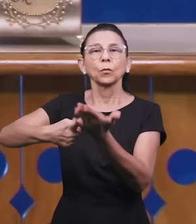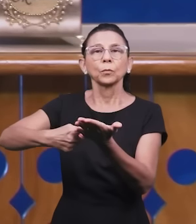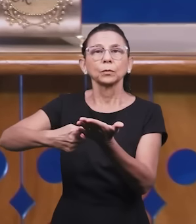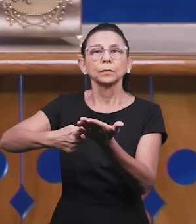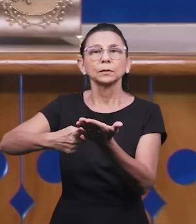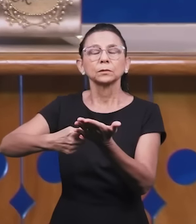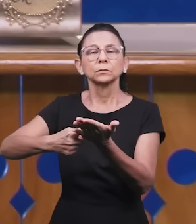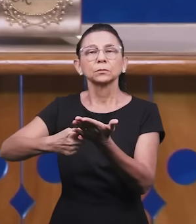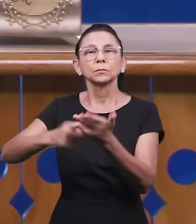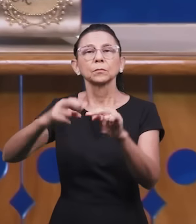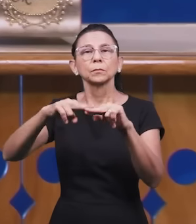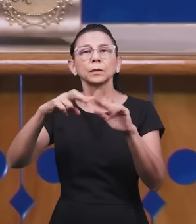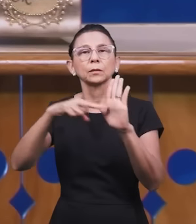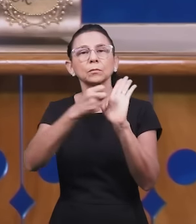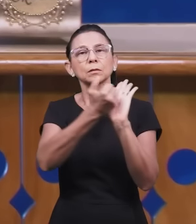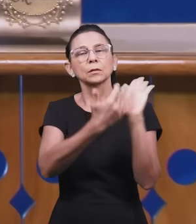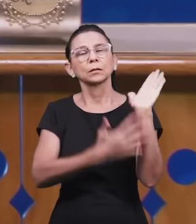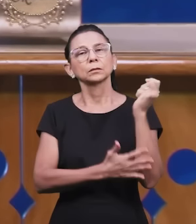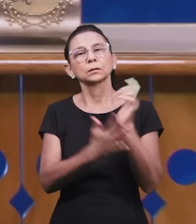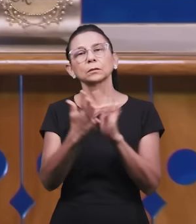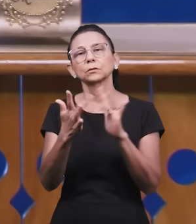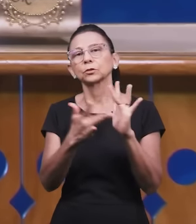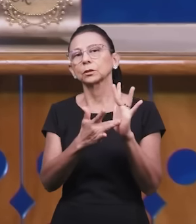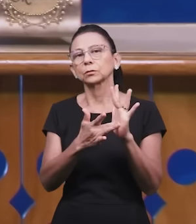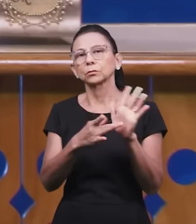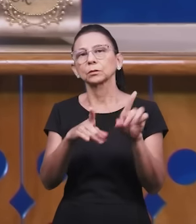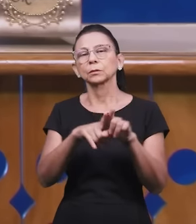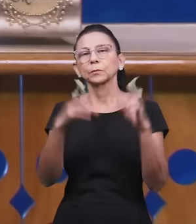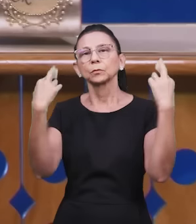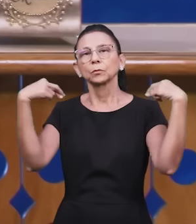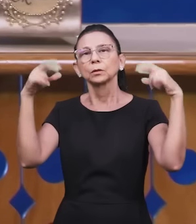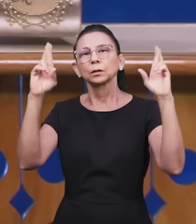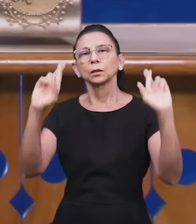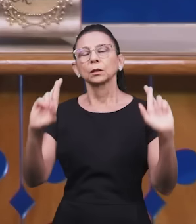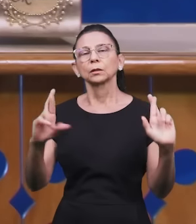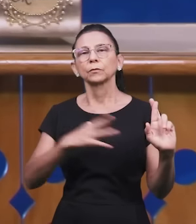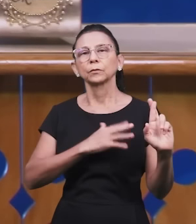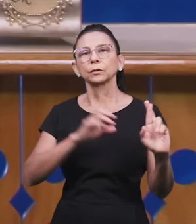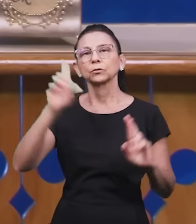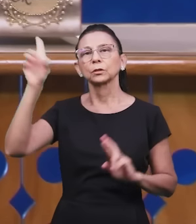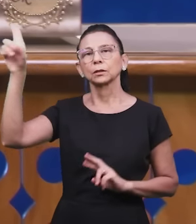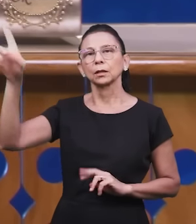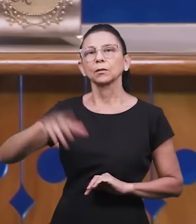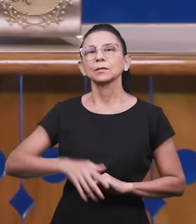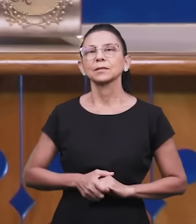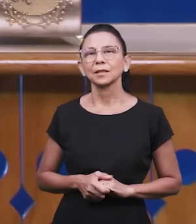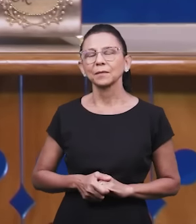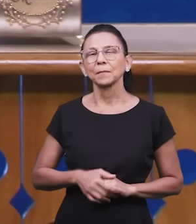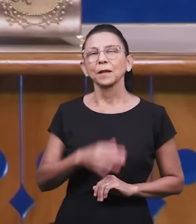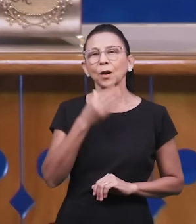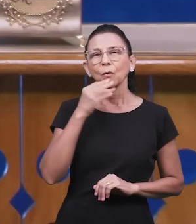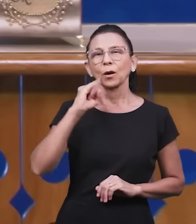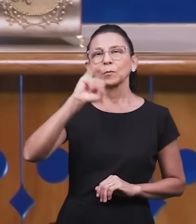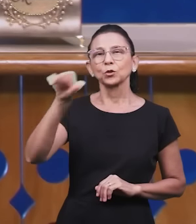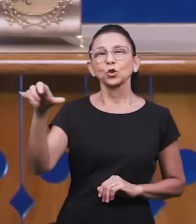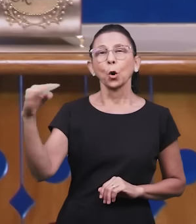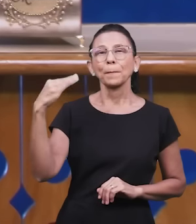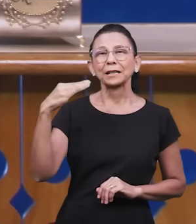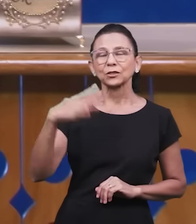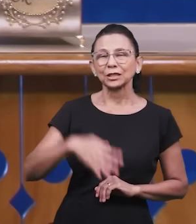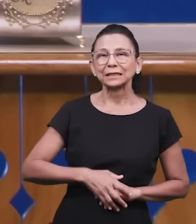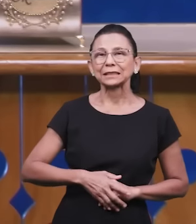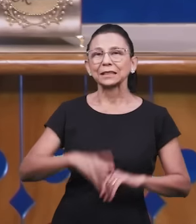o sangue do Cordeiro, é o sangue do Senhor Jesus. É aquele que, quando João Batista vê a Jesus,